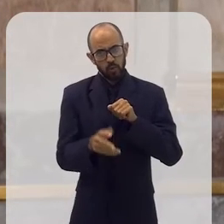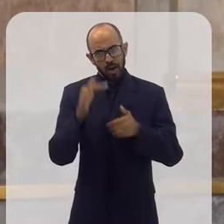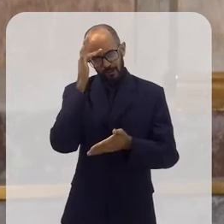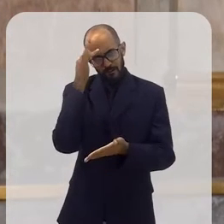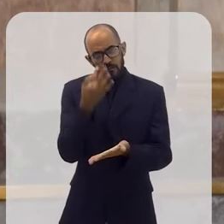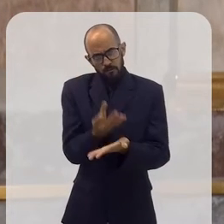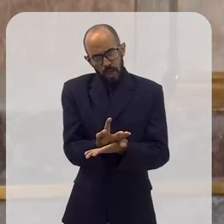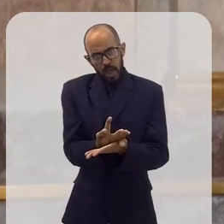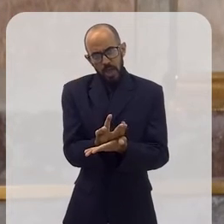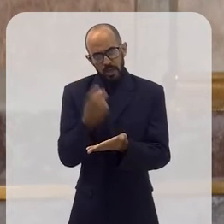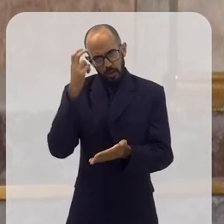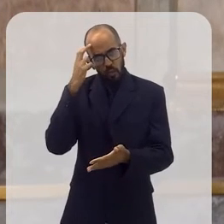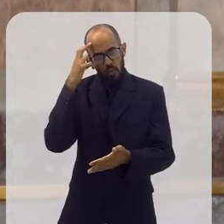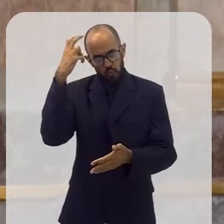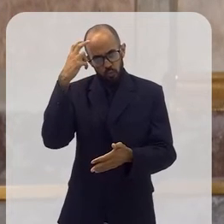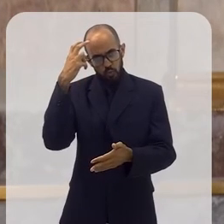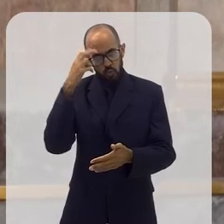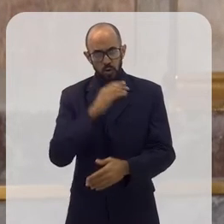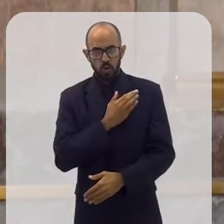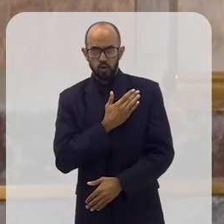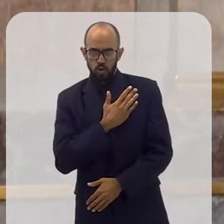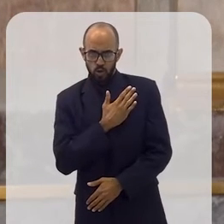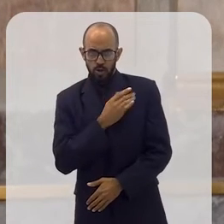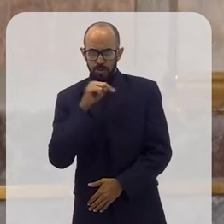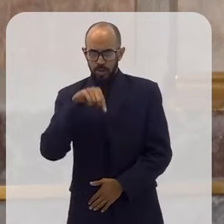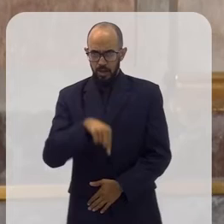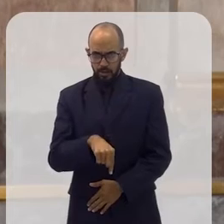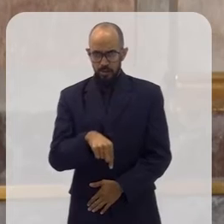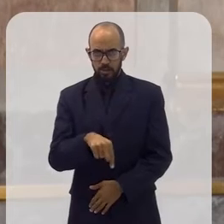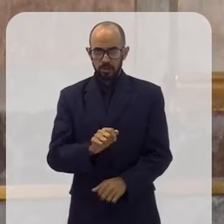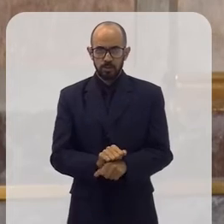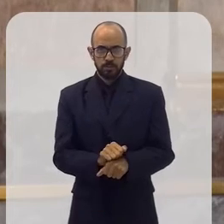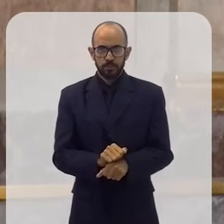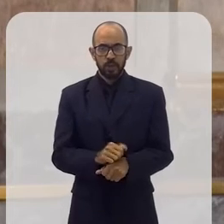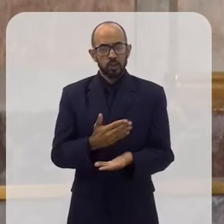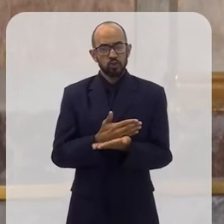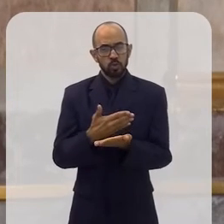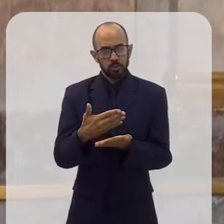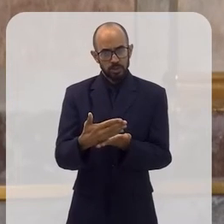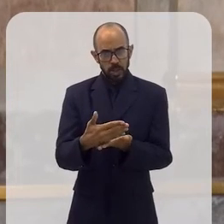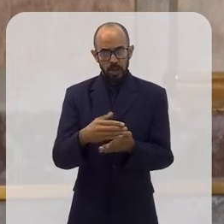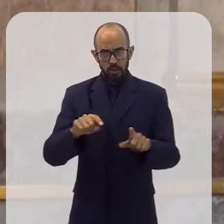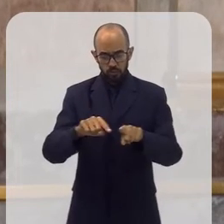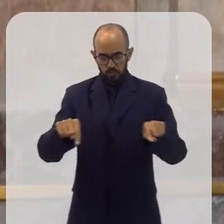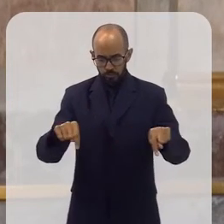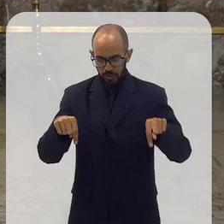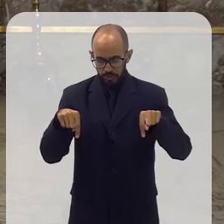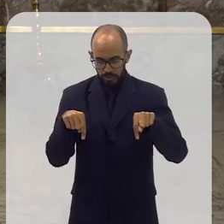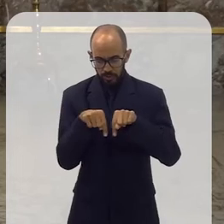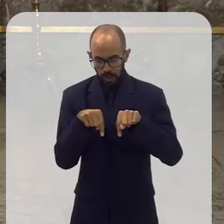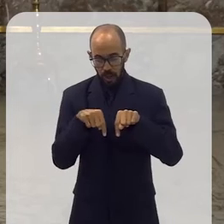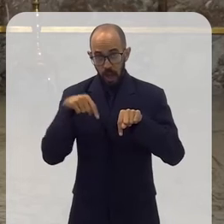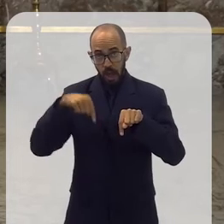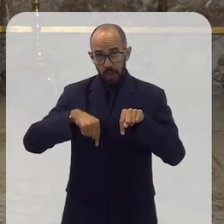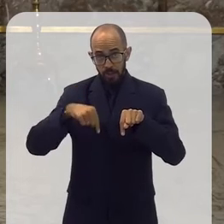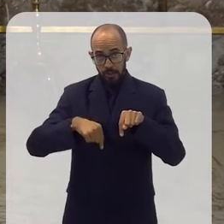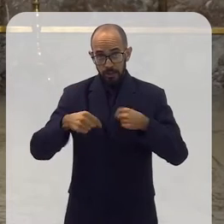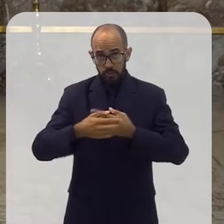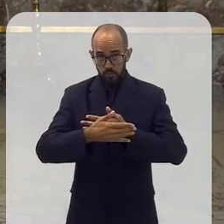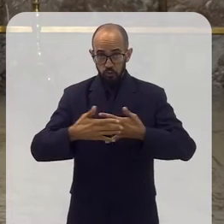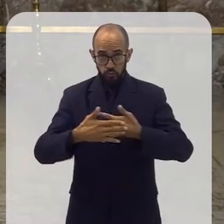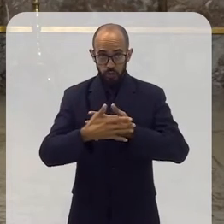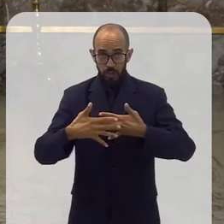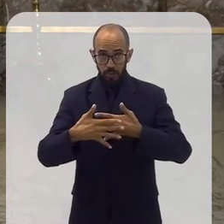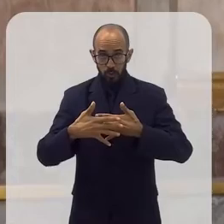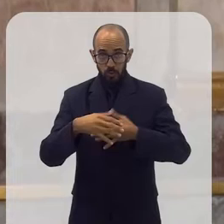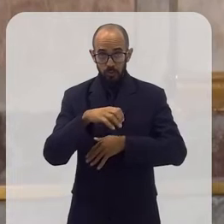fé e a tradição ortodoxa aqui onde eles estão vivendo. Aí eles começaram numa sala, no Saara,